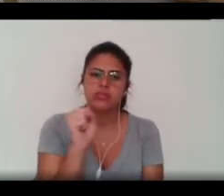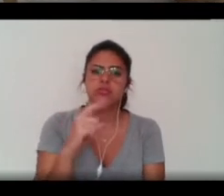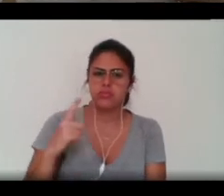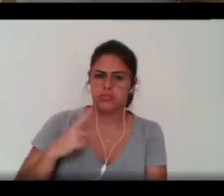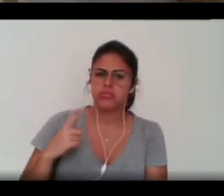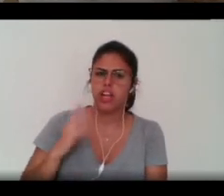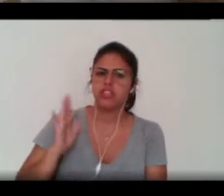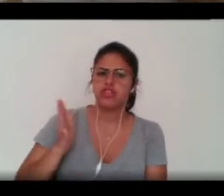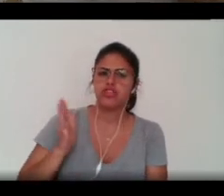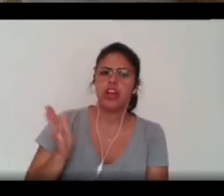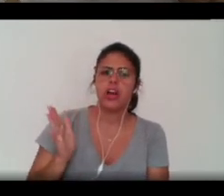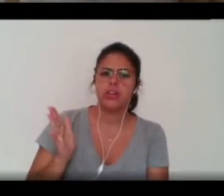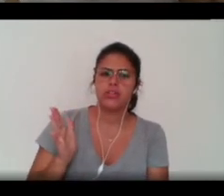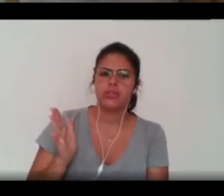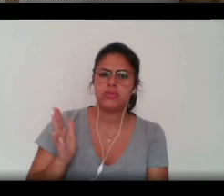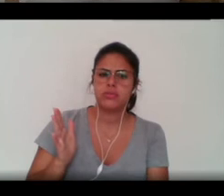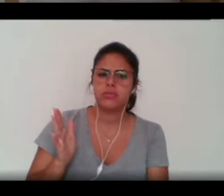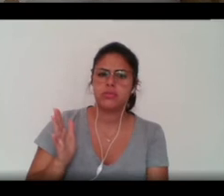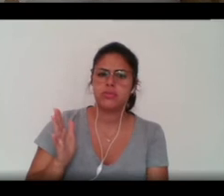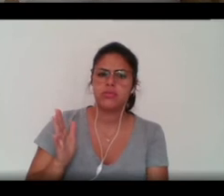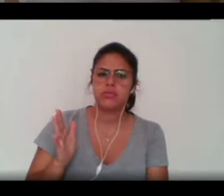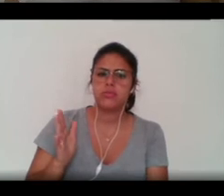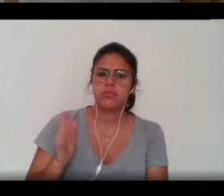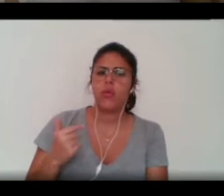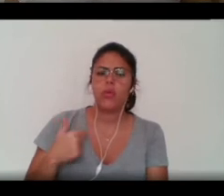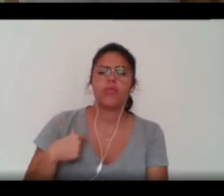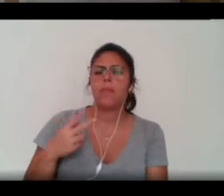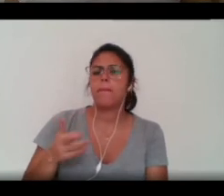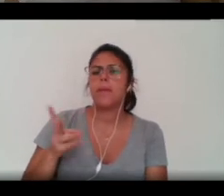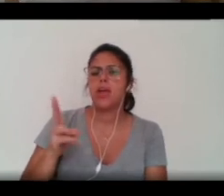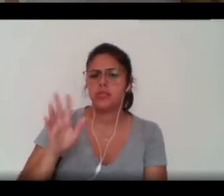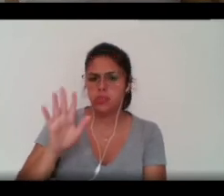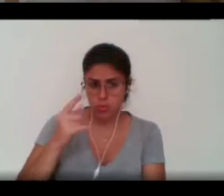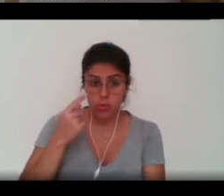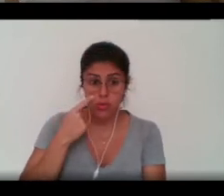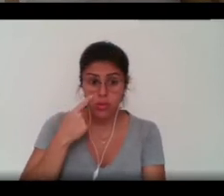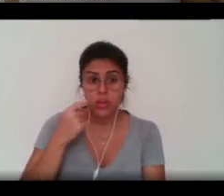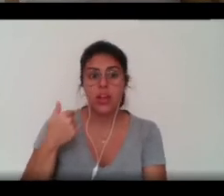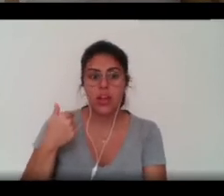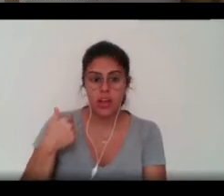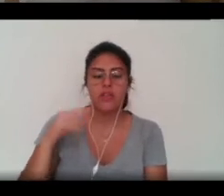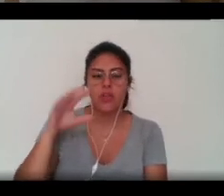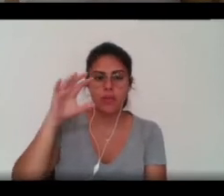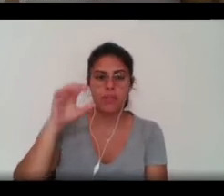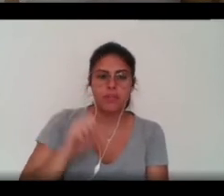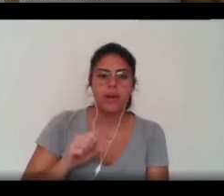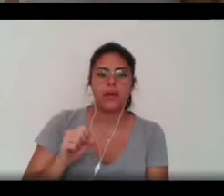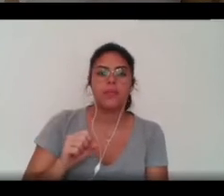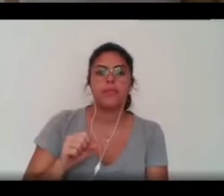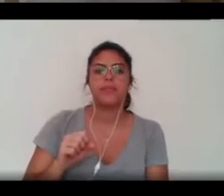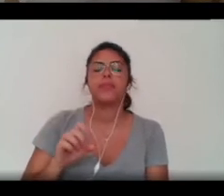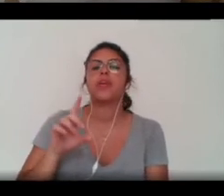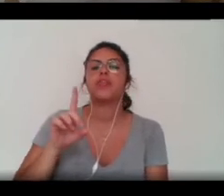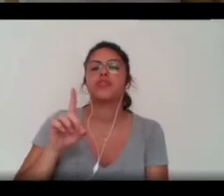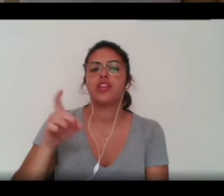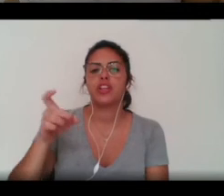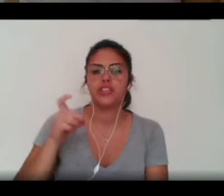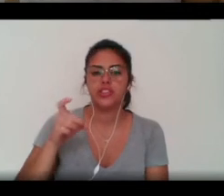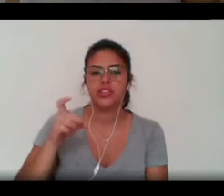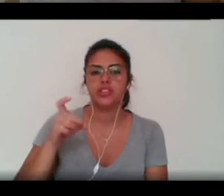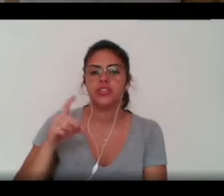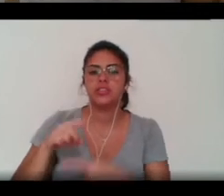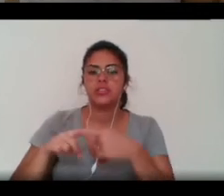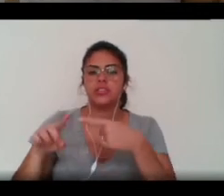coisa. Eu vou pegar, eu vou dizer que o meu dx dt é igual a um V de